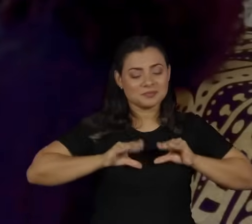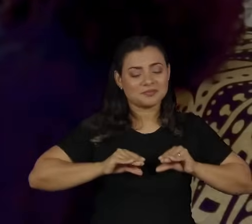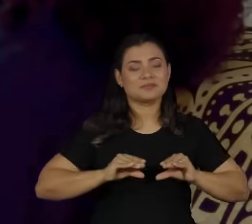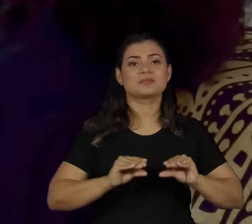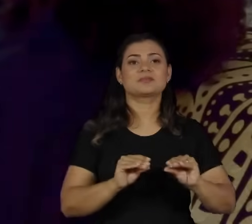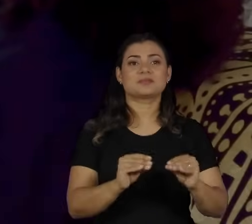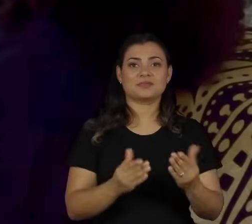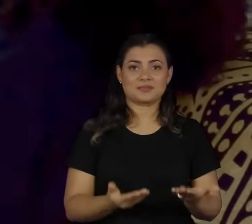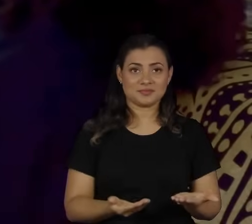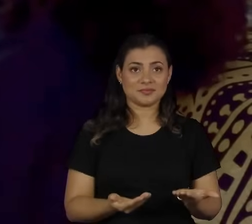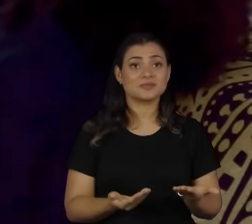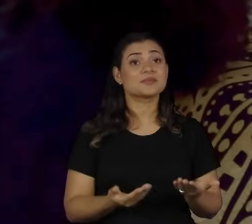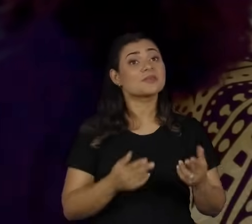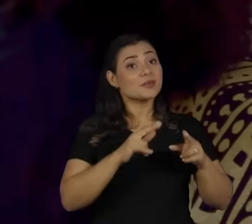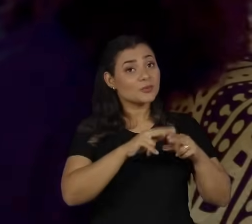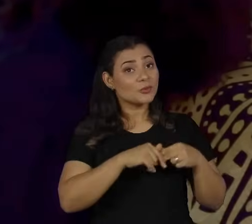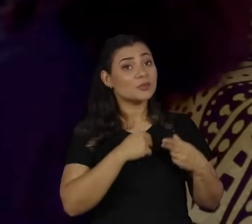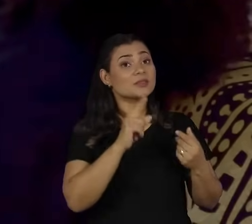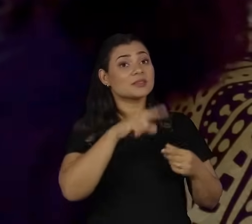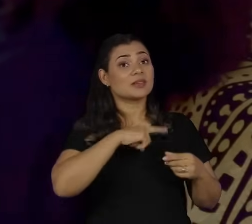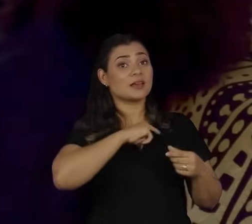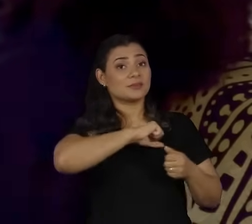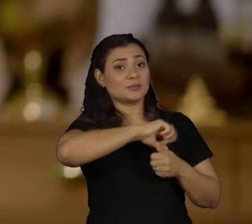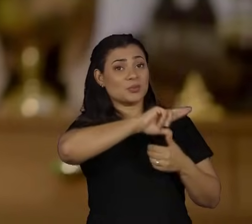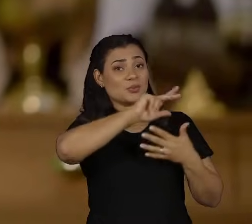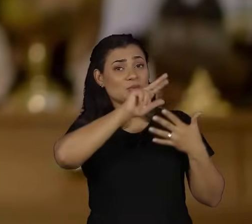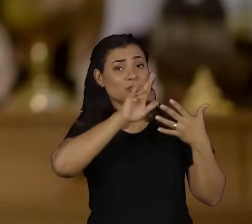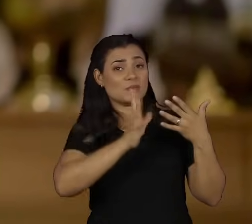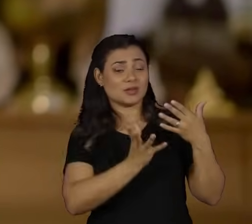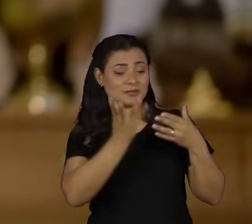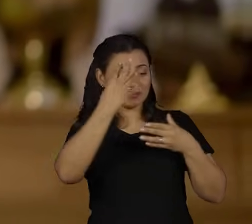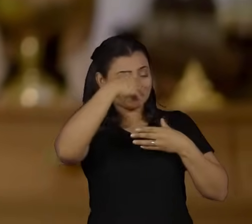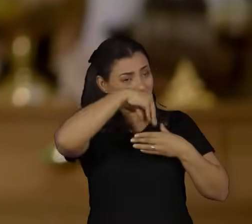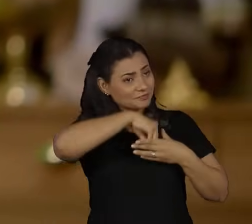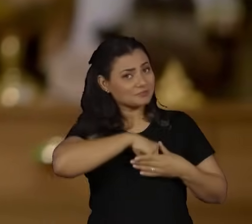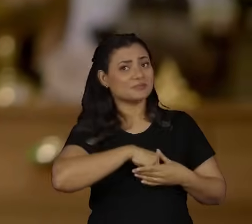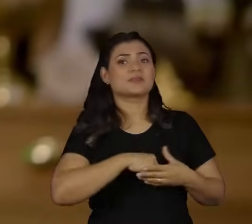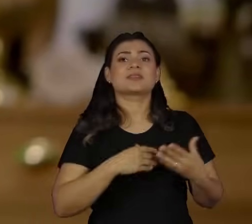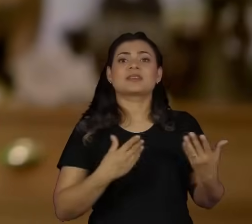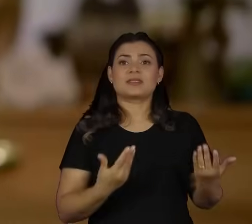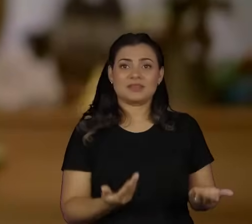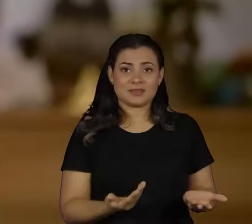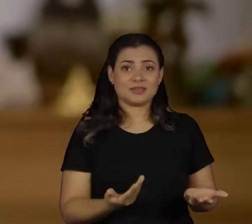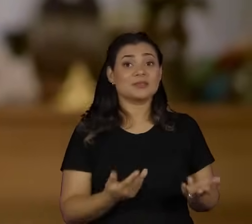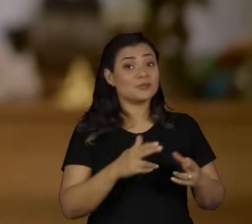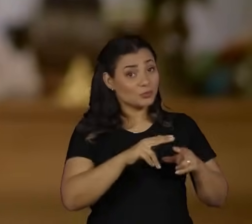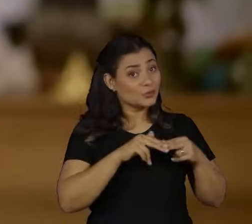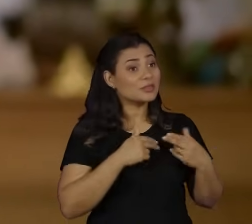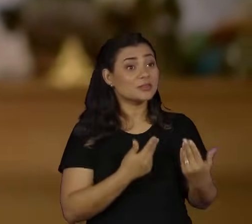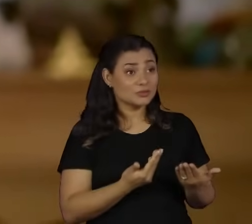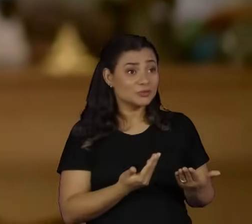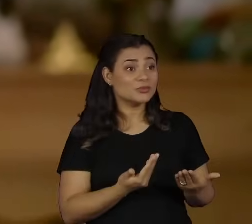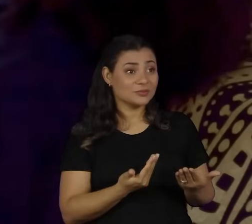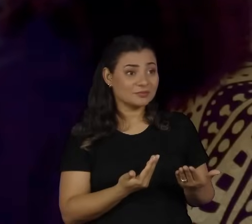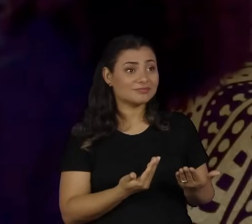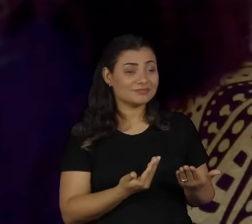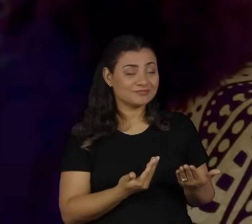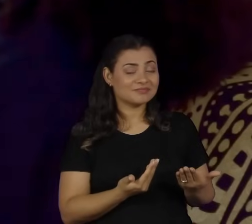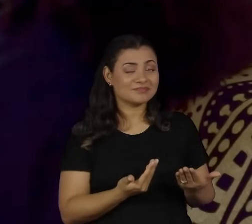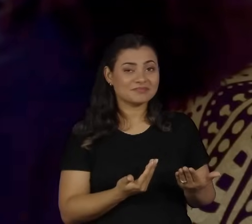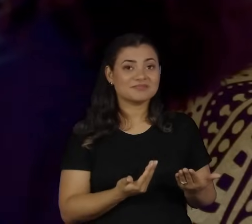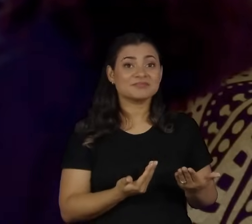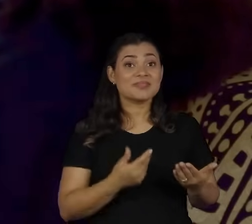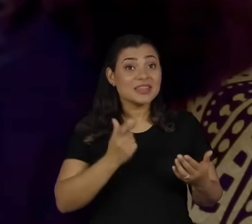Essa essência, ela é pluriversal. Ela é tudo e não é nada disso, entendeu?